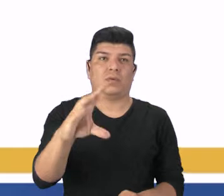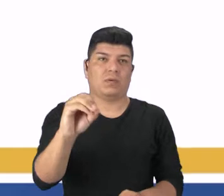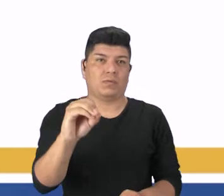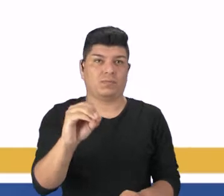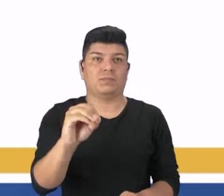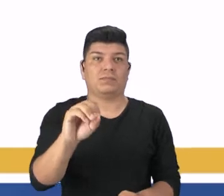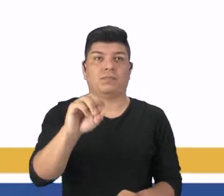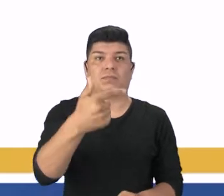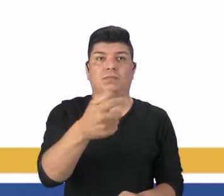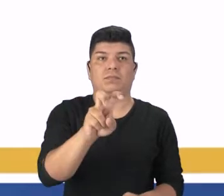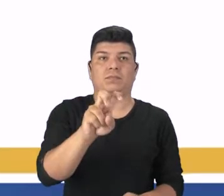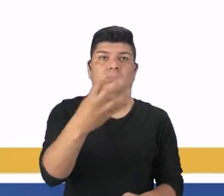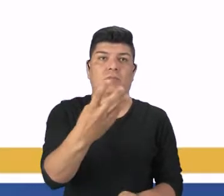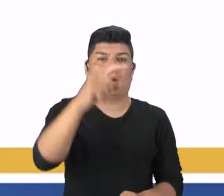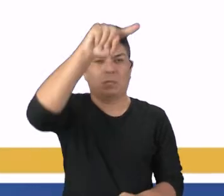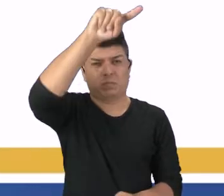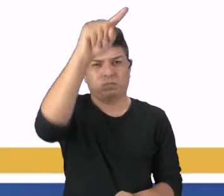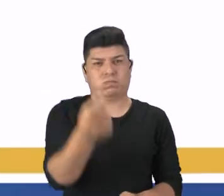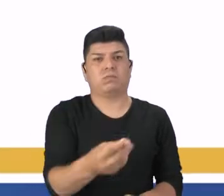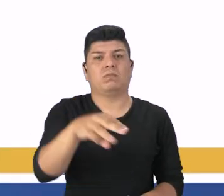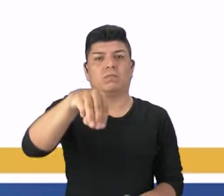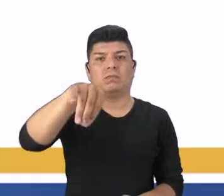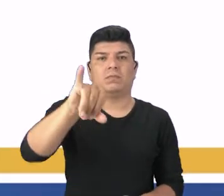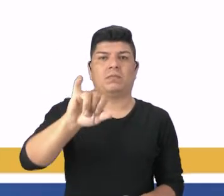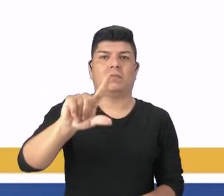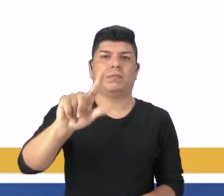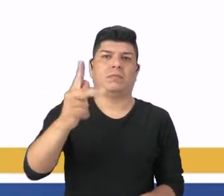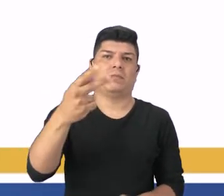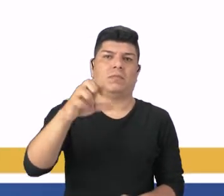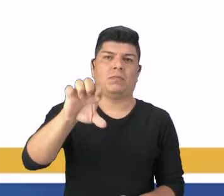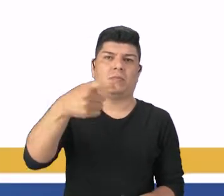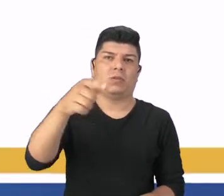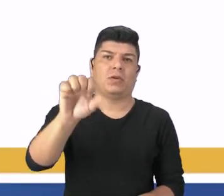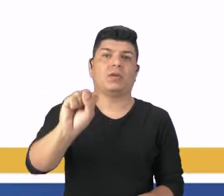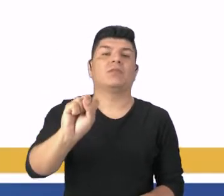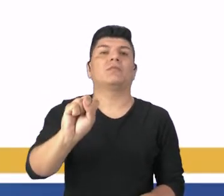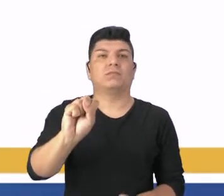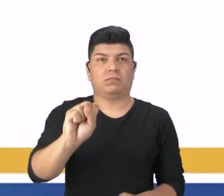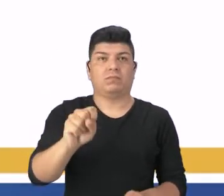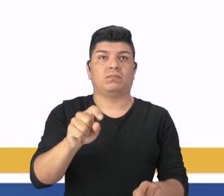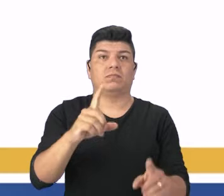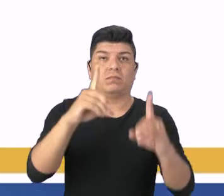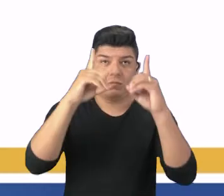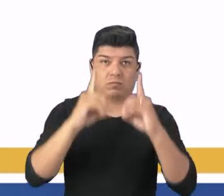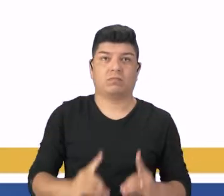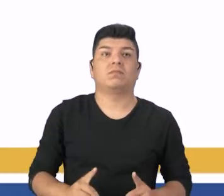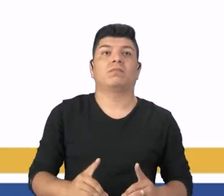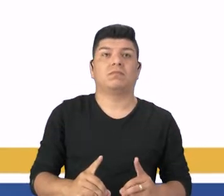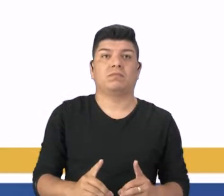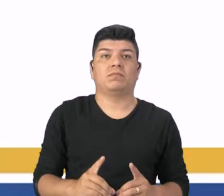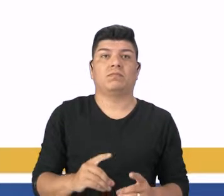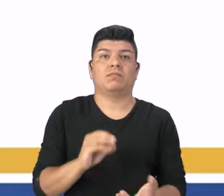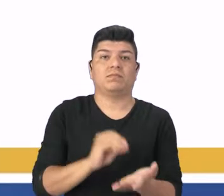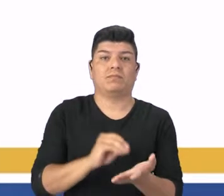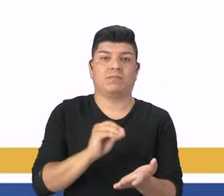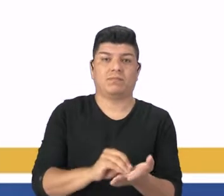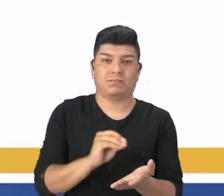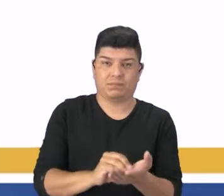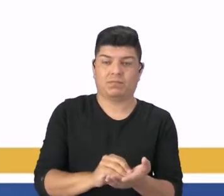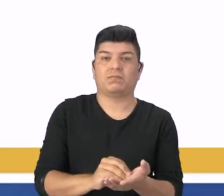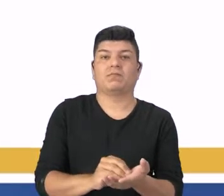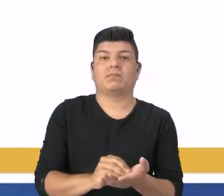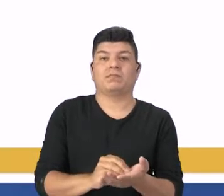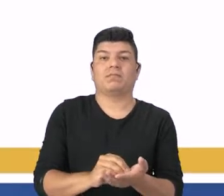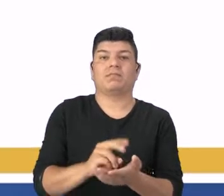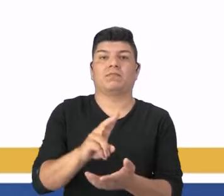milhões de crianças em idade pré-escolar apresentam deficiência de vitamina A.